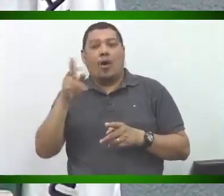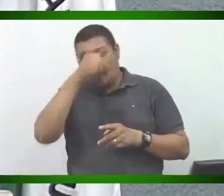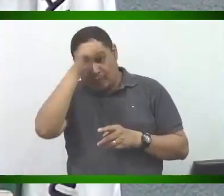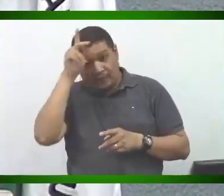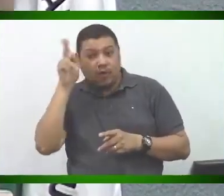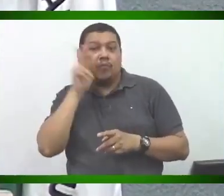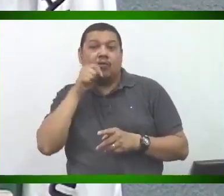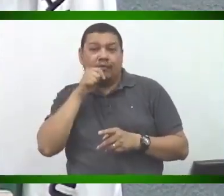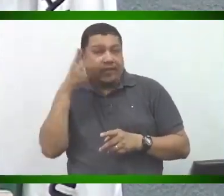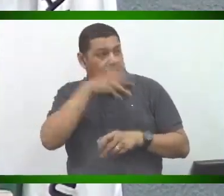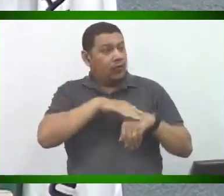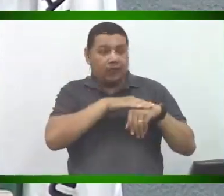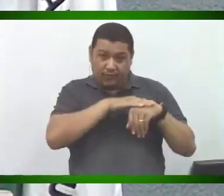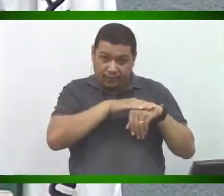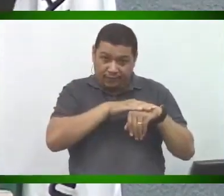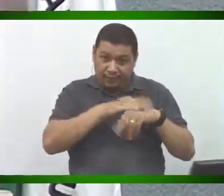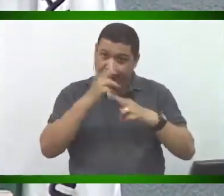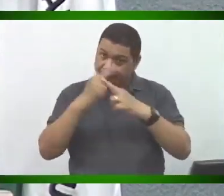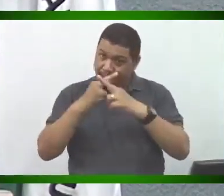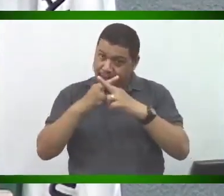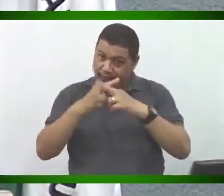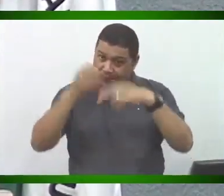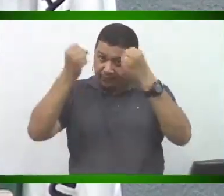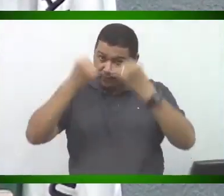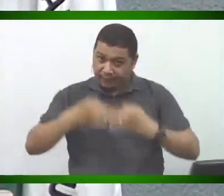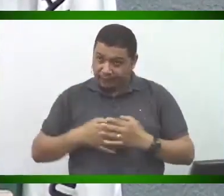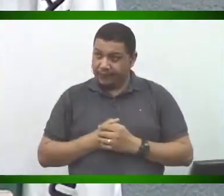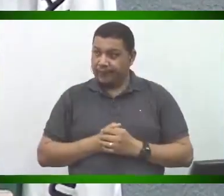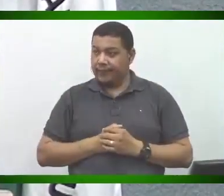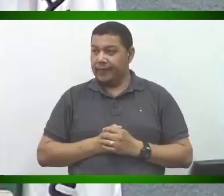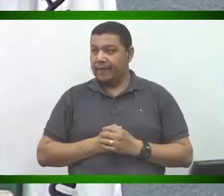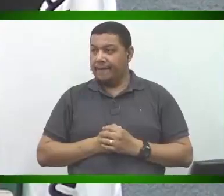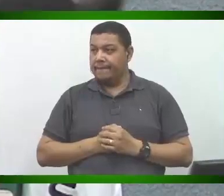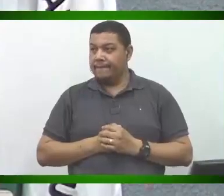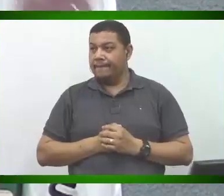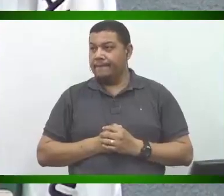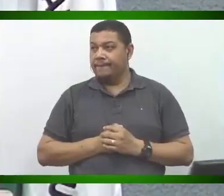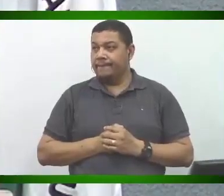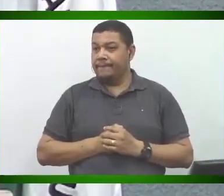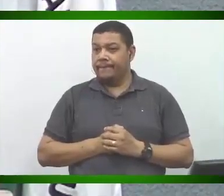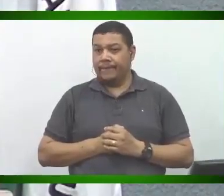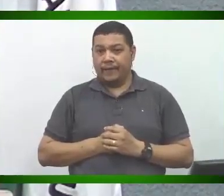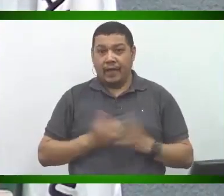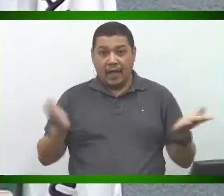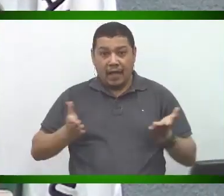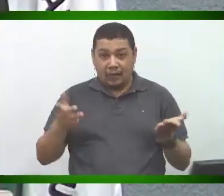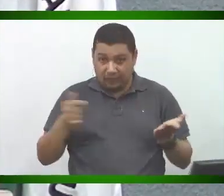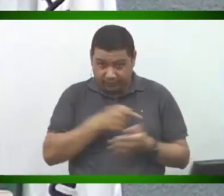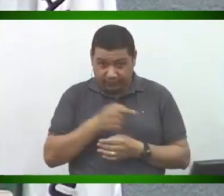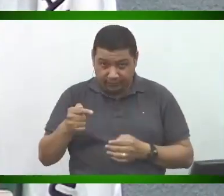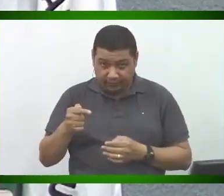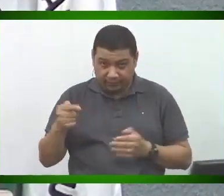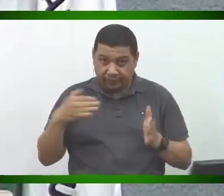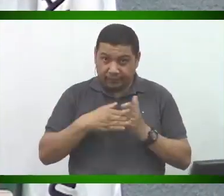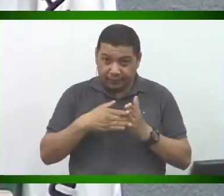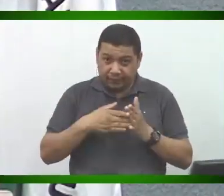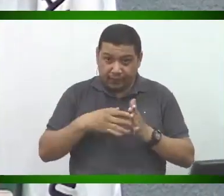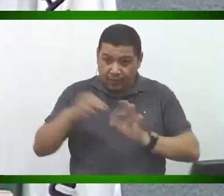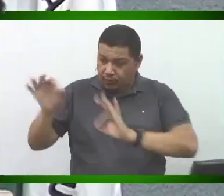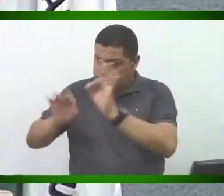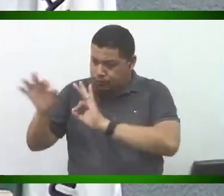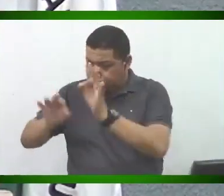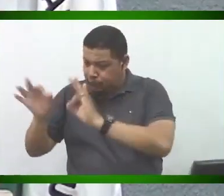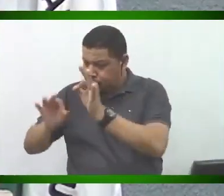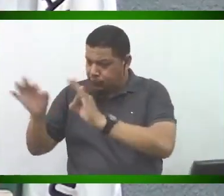Econômica se comprometeu que até o final do primeiro trimestre, ou seja, essa semana, faria todos os